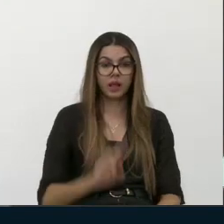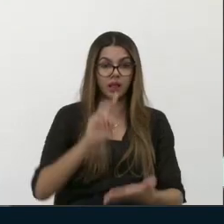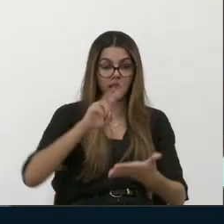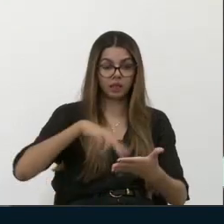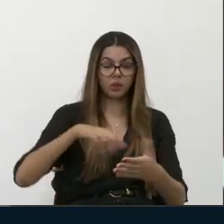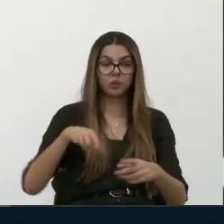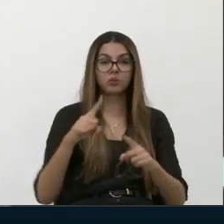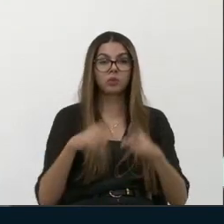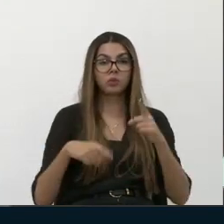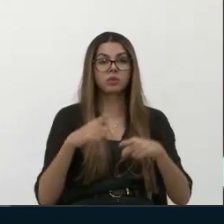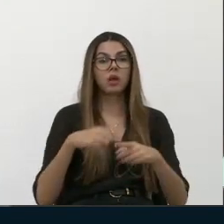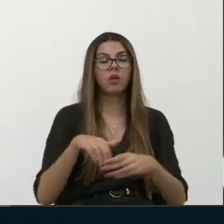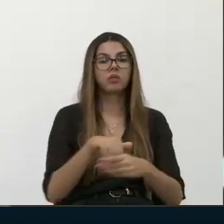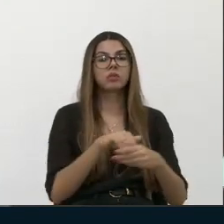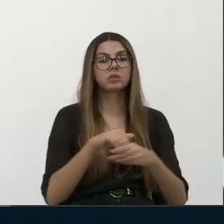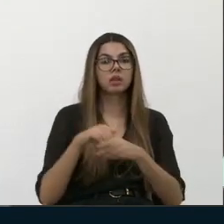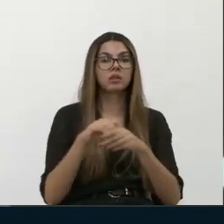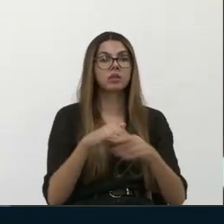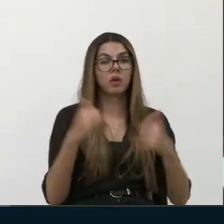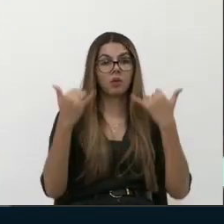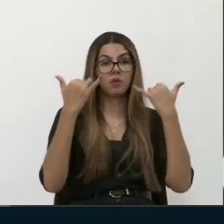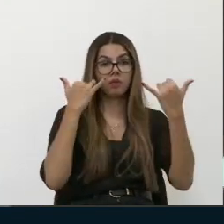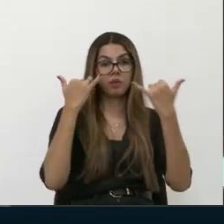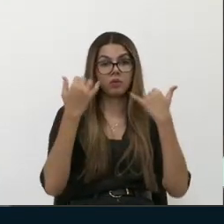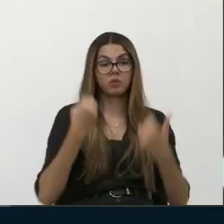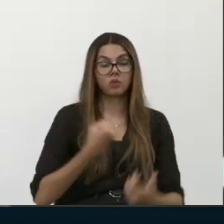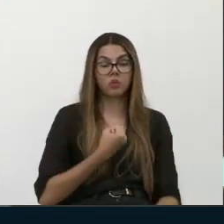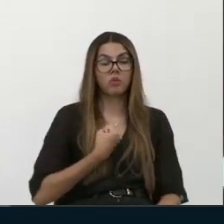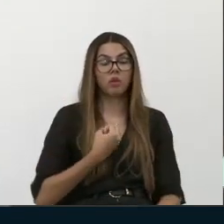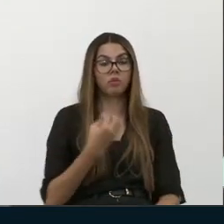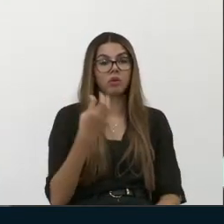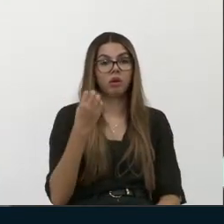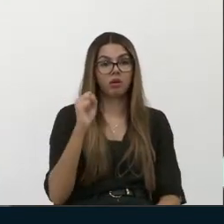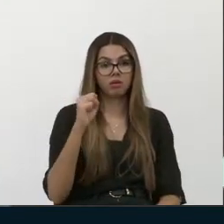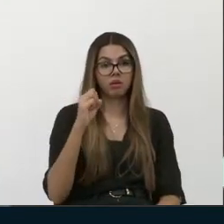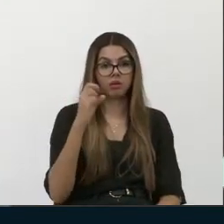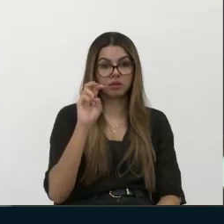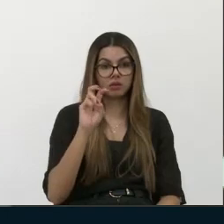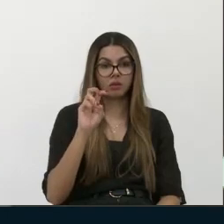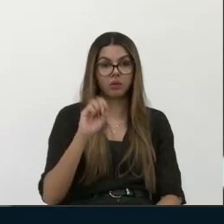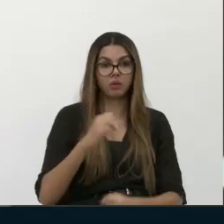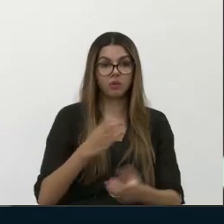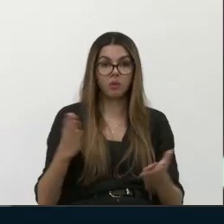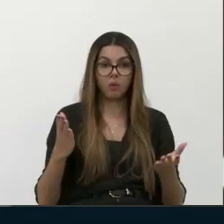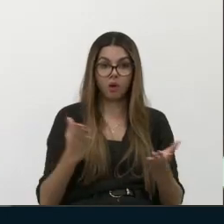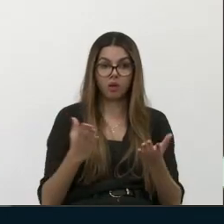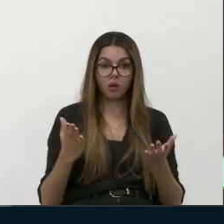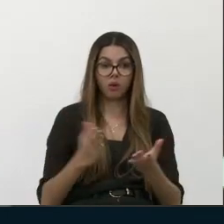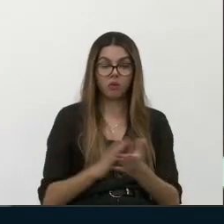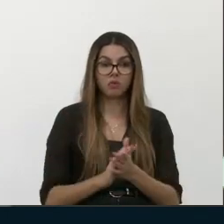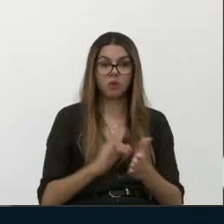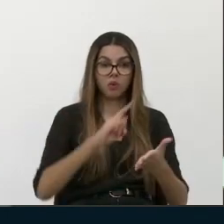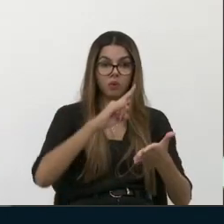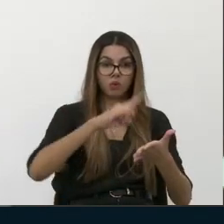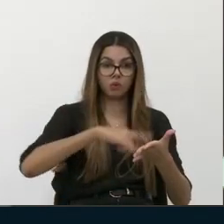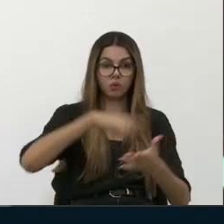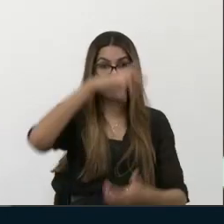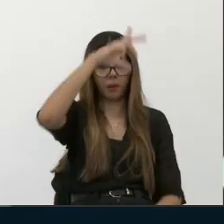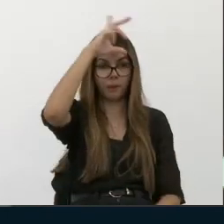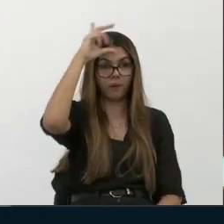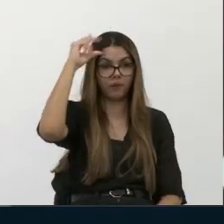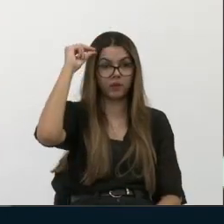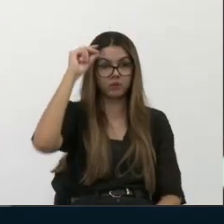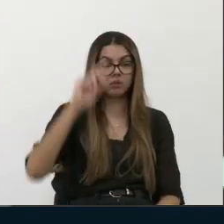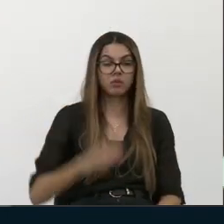discussão e votação do requerimento de informação número 85/2024. Informações sobre o contrato firmado entre a Prefeitura e o